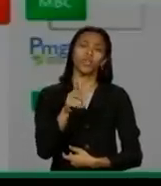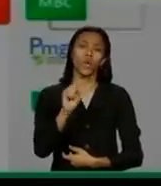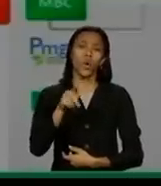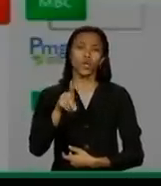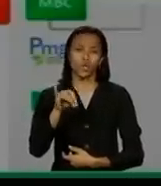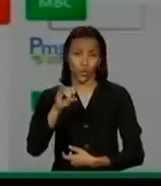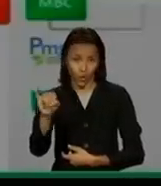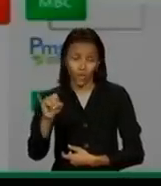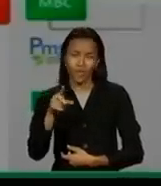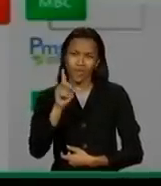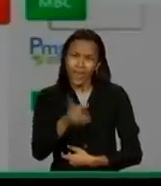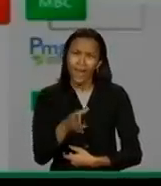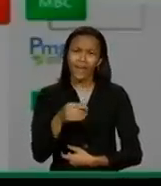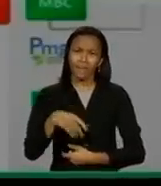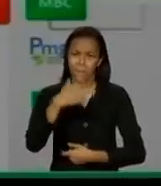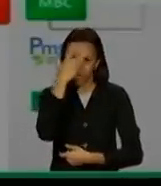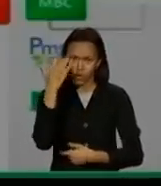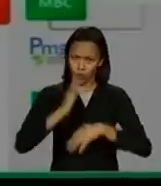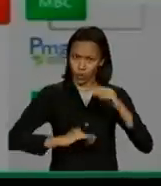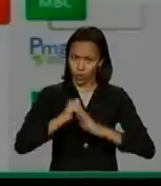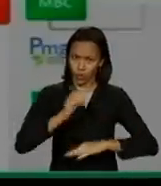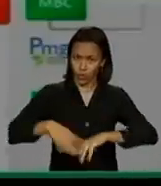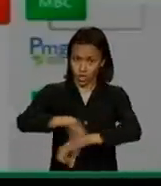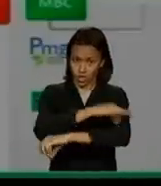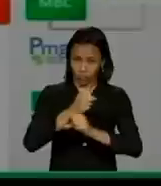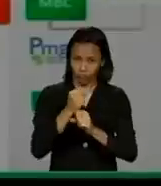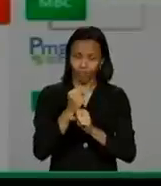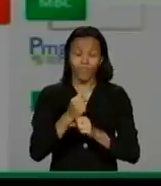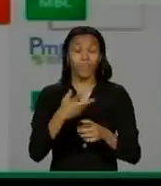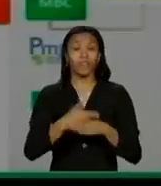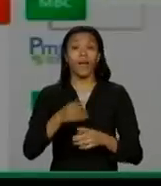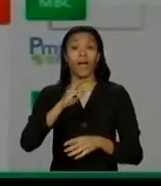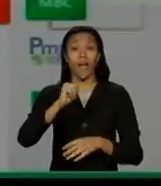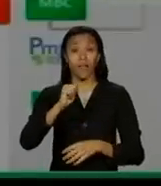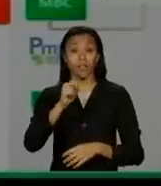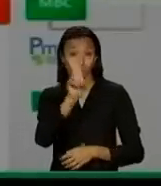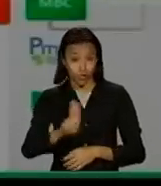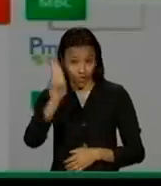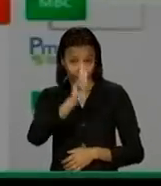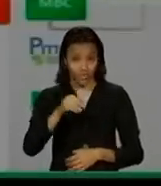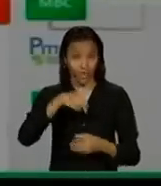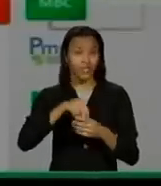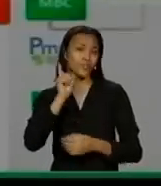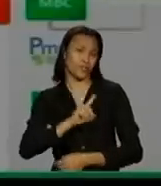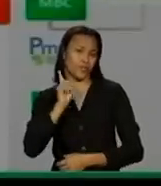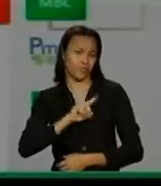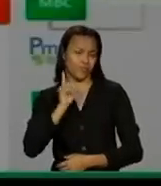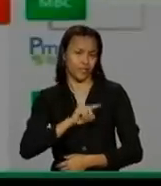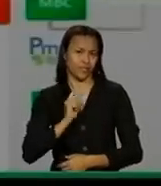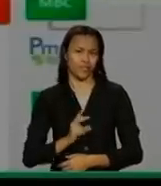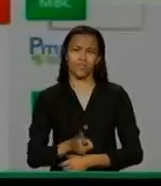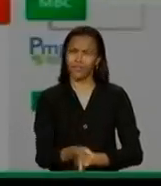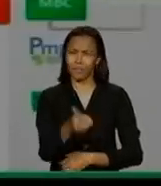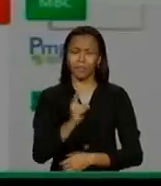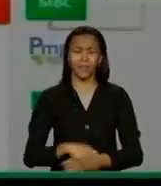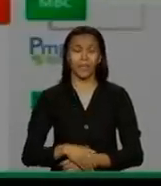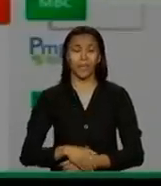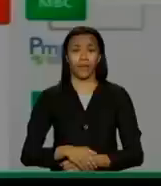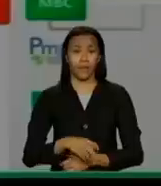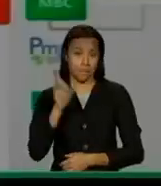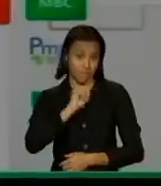eram Engenheiros Metalúrgicos da Universidade Federal de Minas Gerais Minas sempre foi um